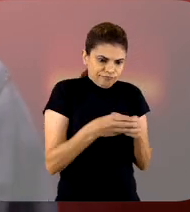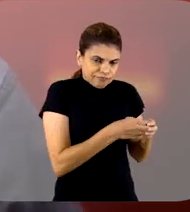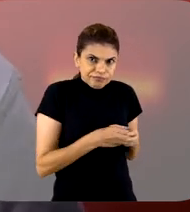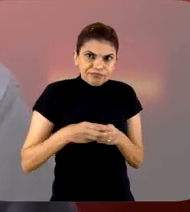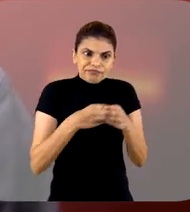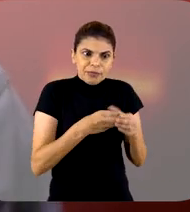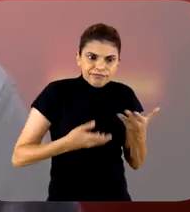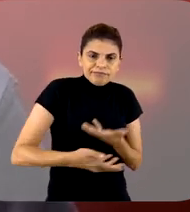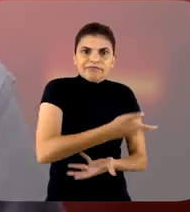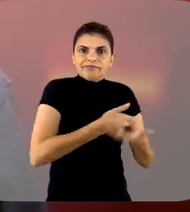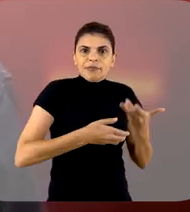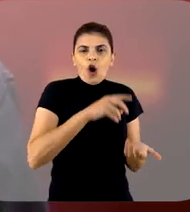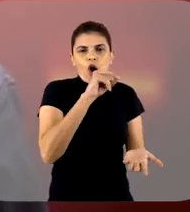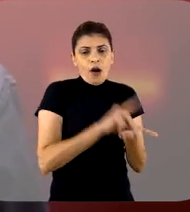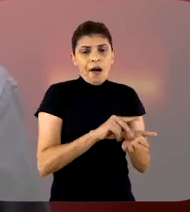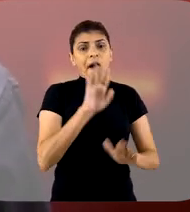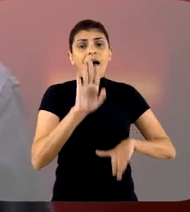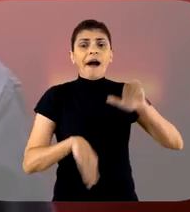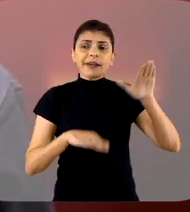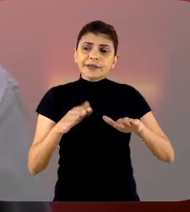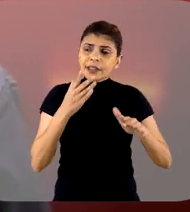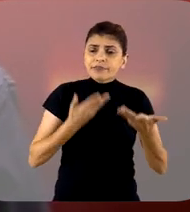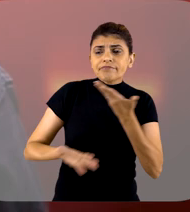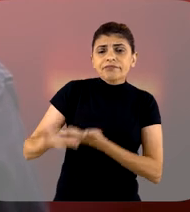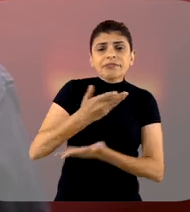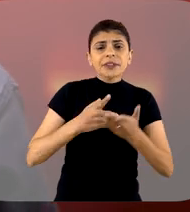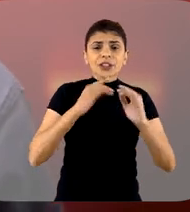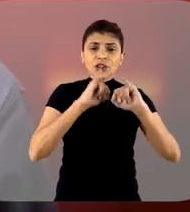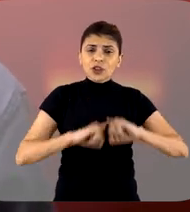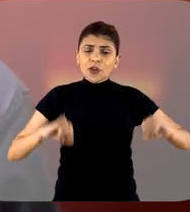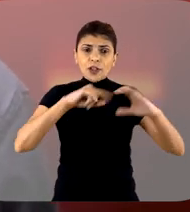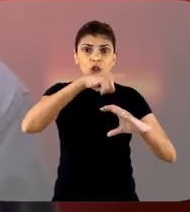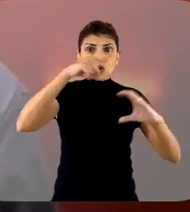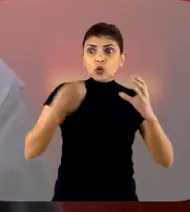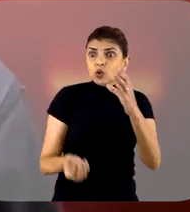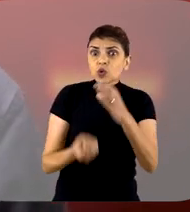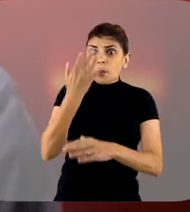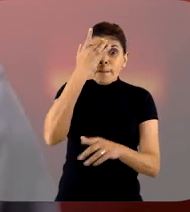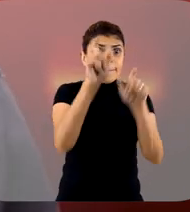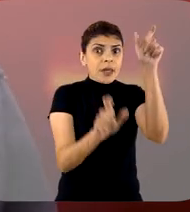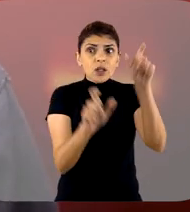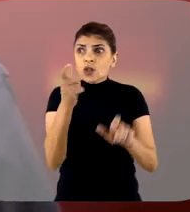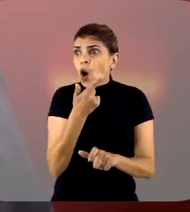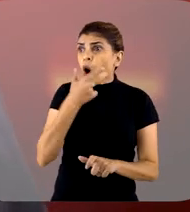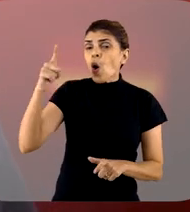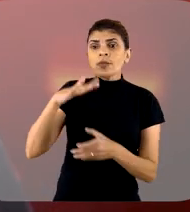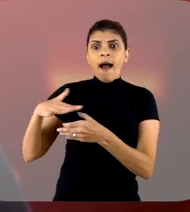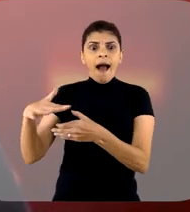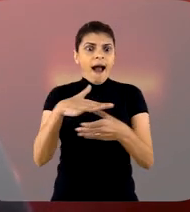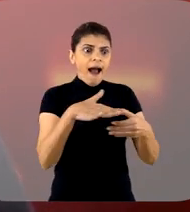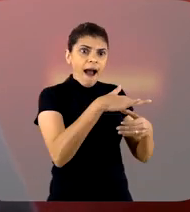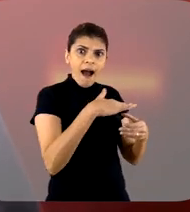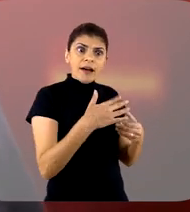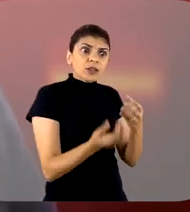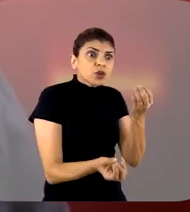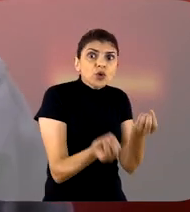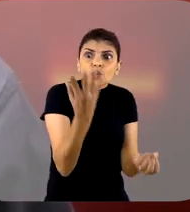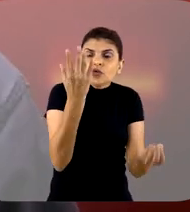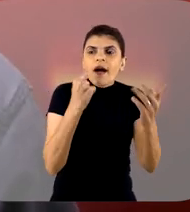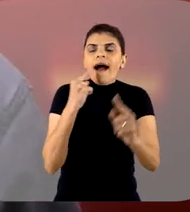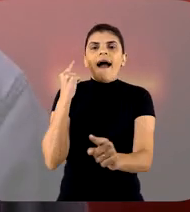teu nicho, daquele teu ciclo original. Então, muitas das colaborações científicas que eu faço hoje em dia surgiram porque pessoas, eventualmente de outras